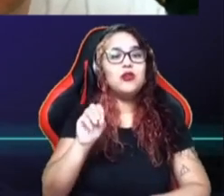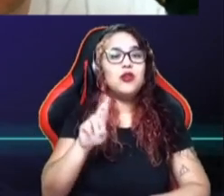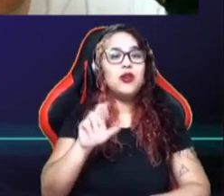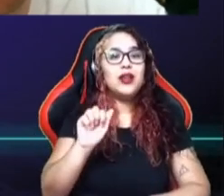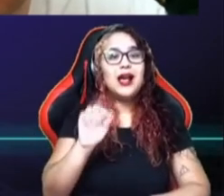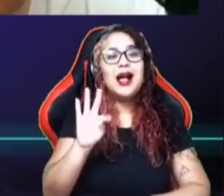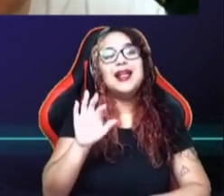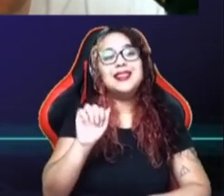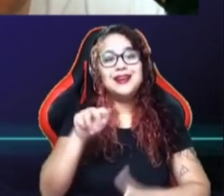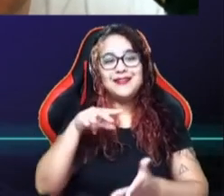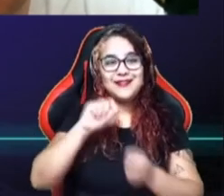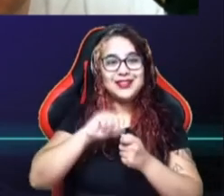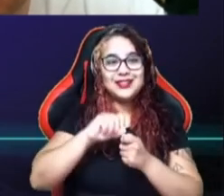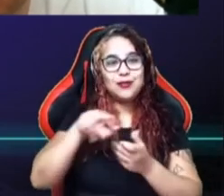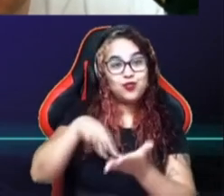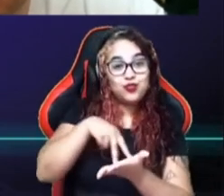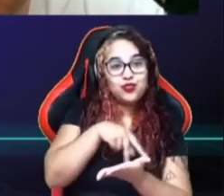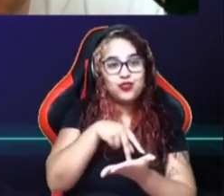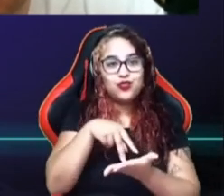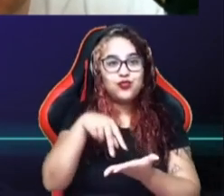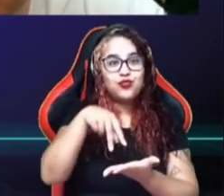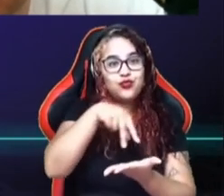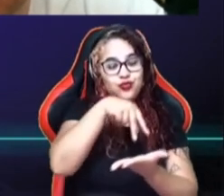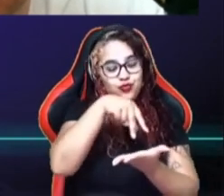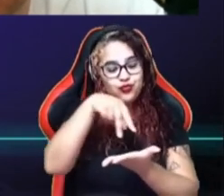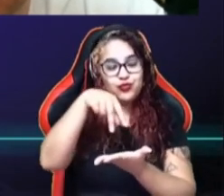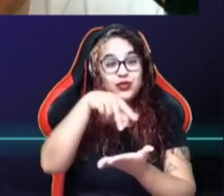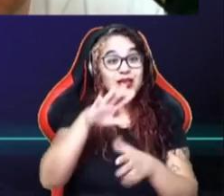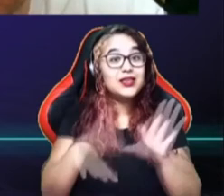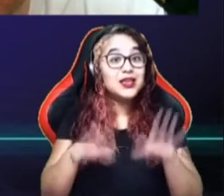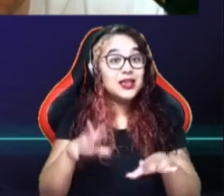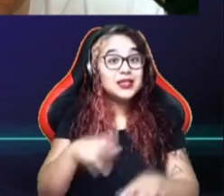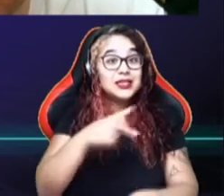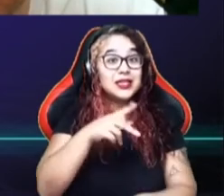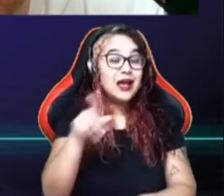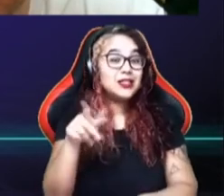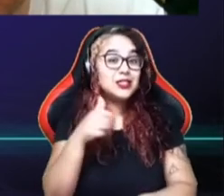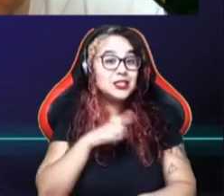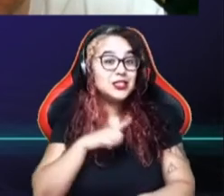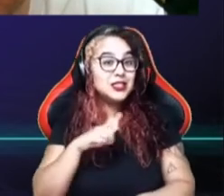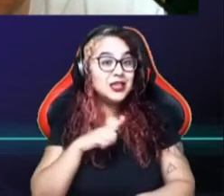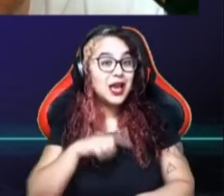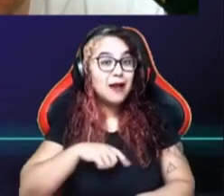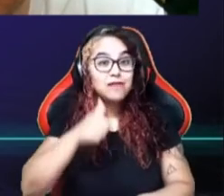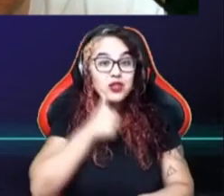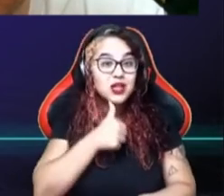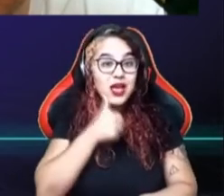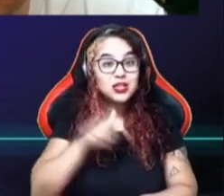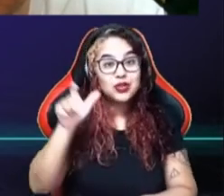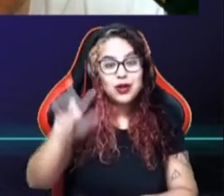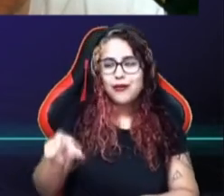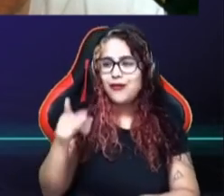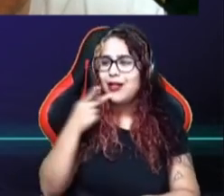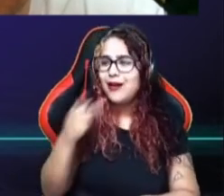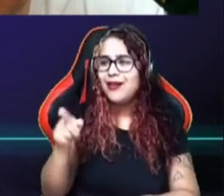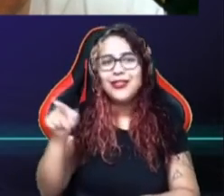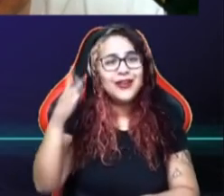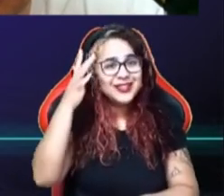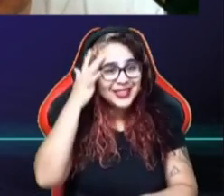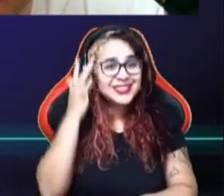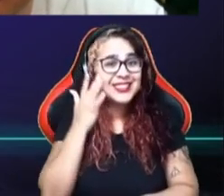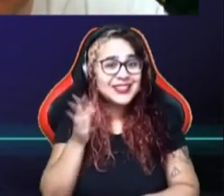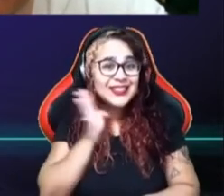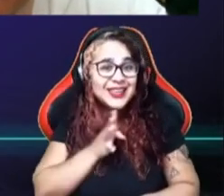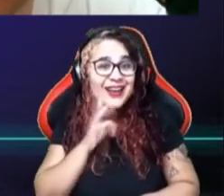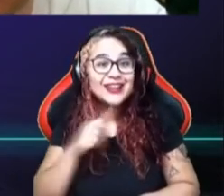isso fez com que, de repente, algumas jogadoras falassem que elas acharam isso tão legal que elas foram na loja